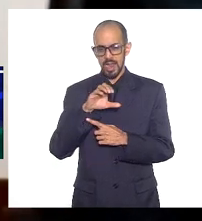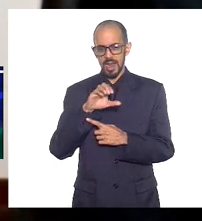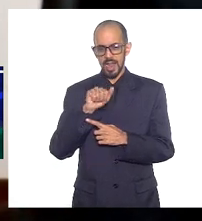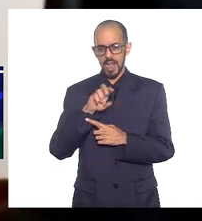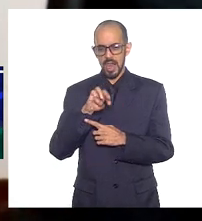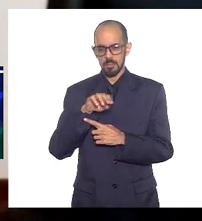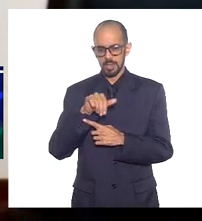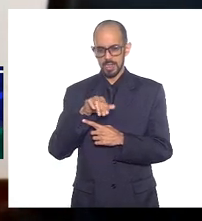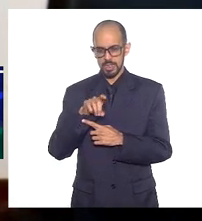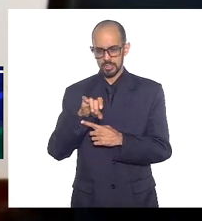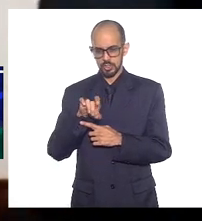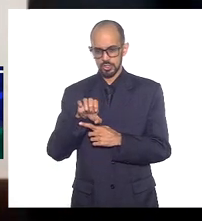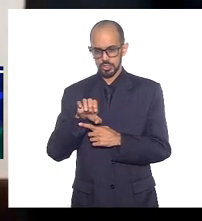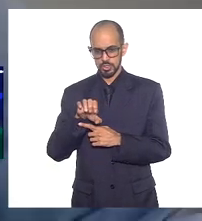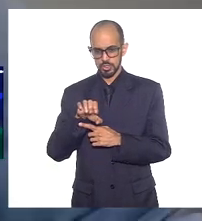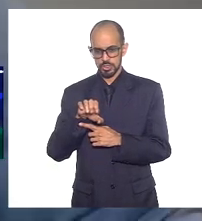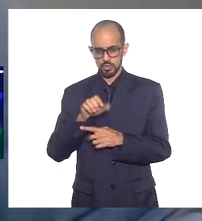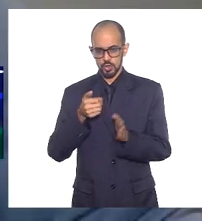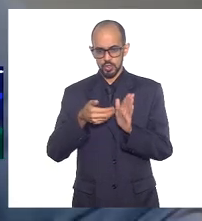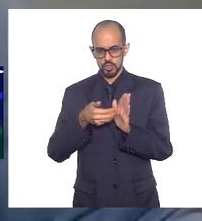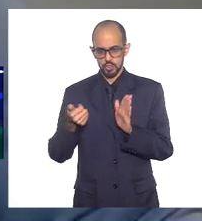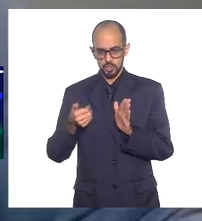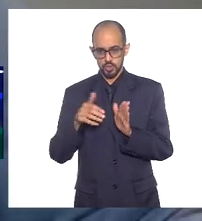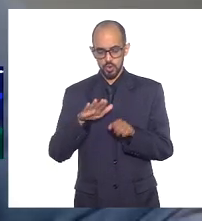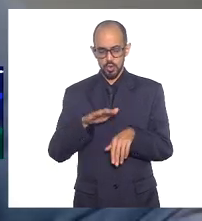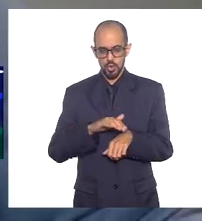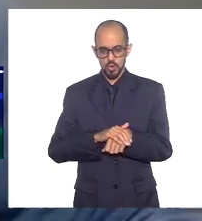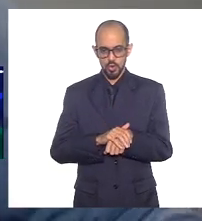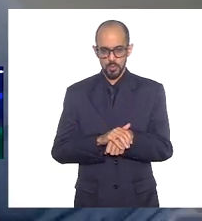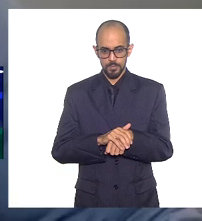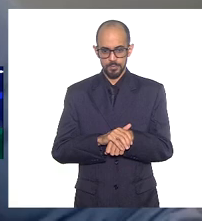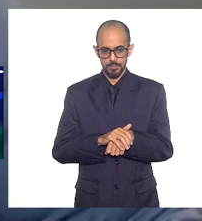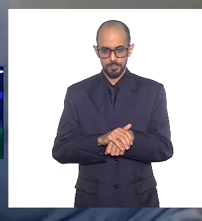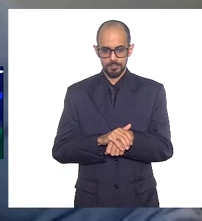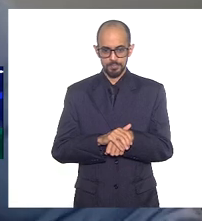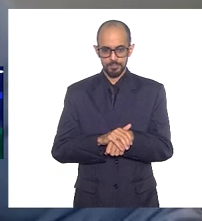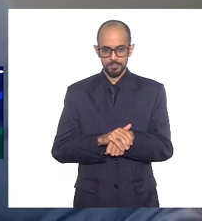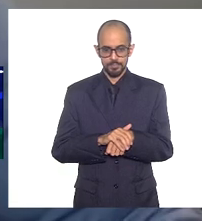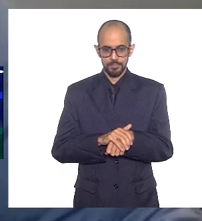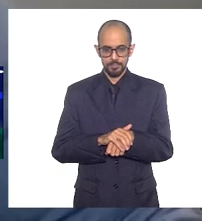calamidade pública. Tá certo? Vai aparecer já já. Eu sei. Ok.